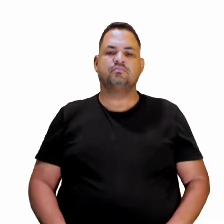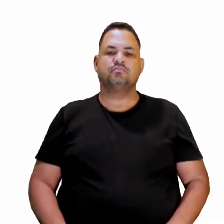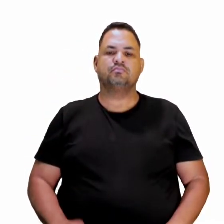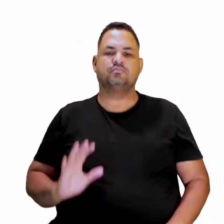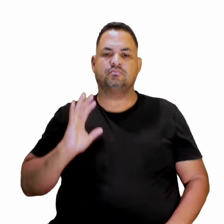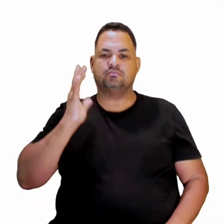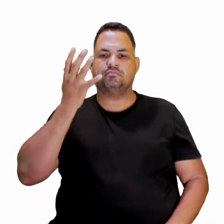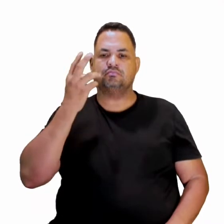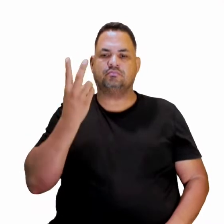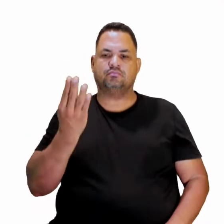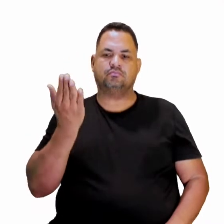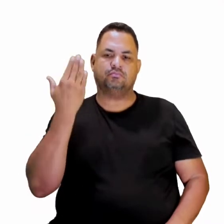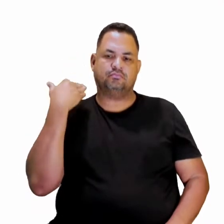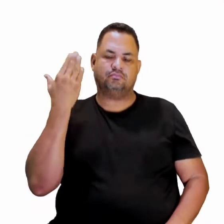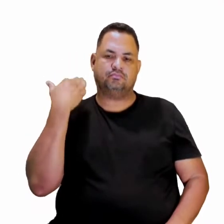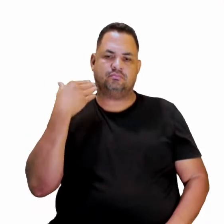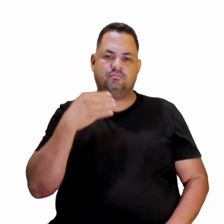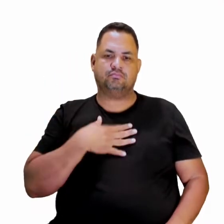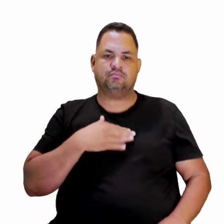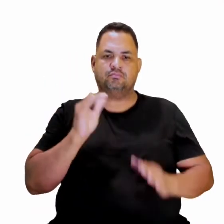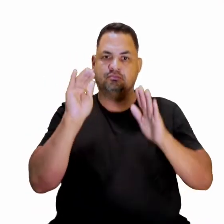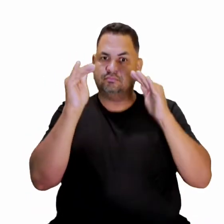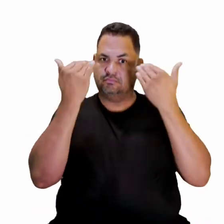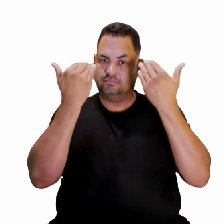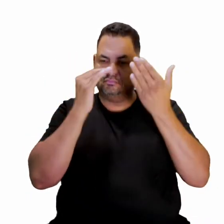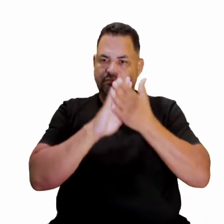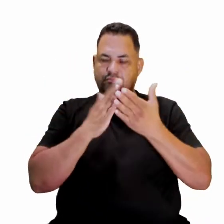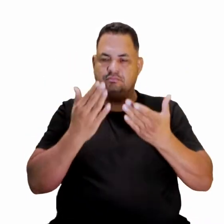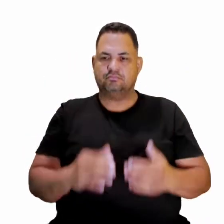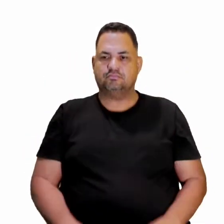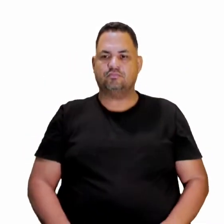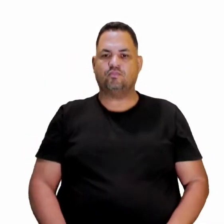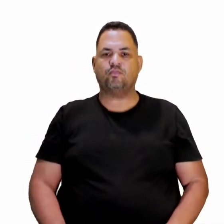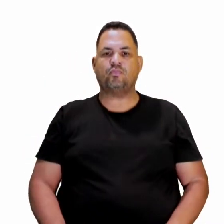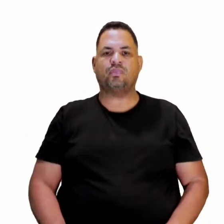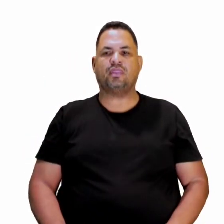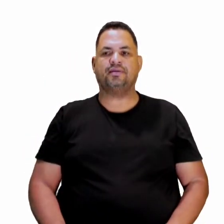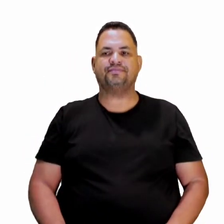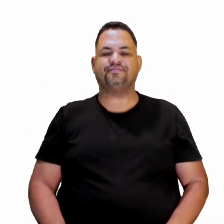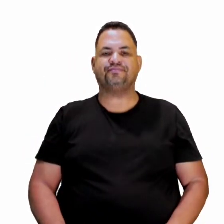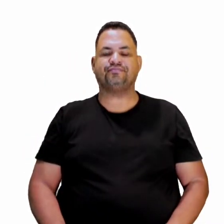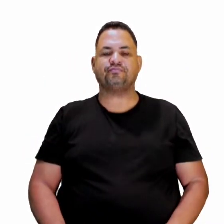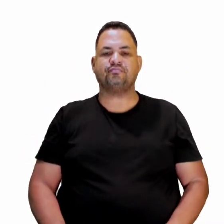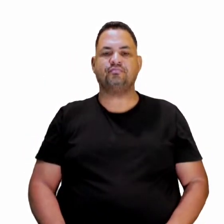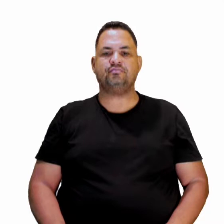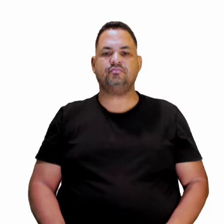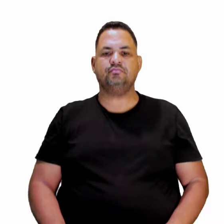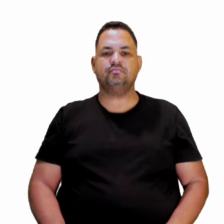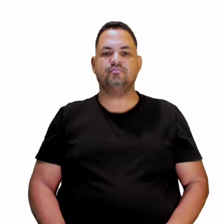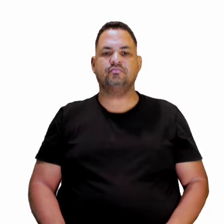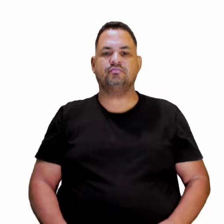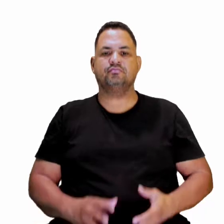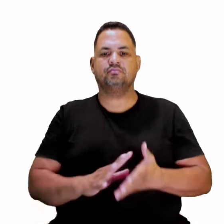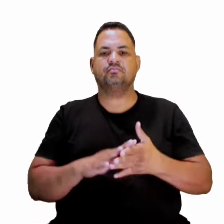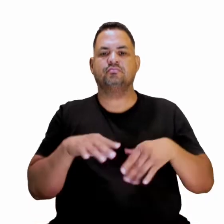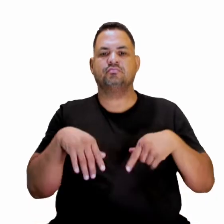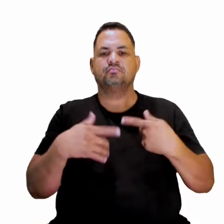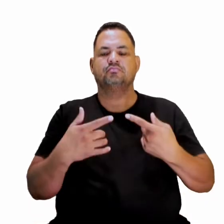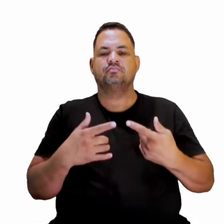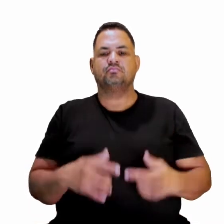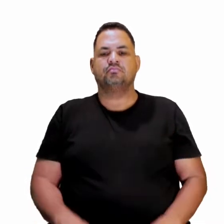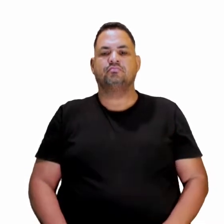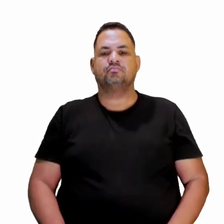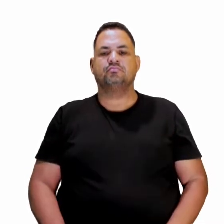Passado. Presta só atenção numa coisa que eu vou chamar a atenção aqui de vocês. Este verbo, quando ele não está conjugado no passado,